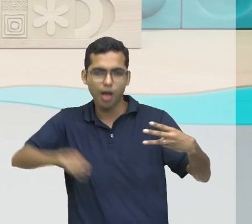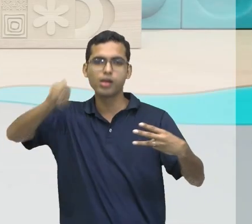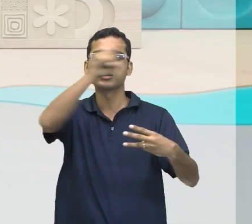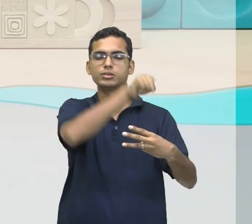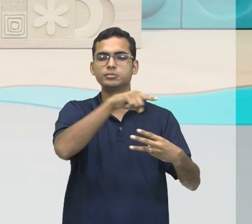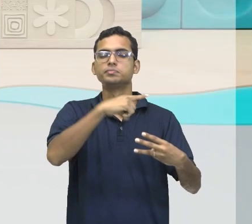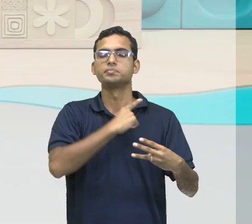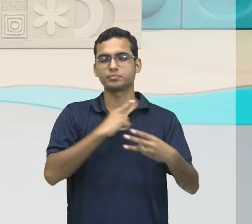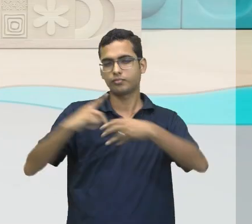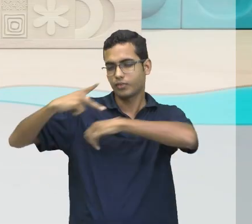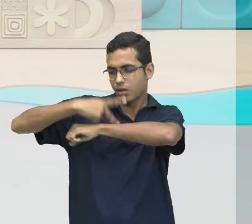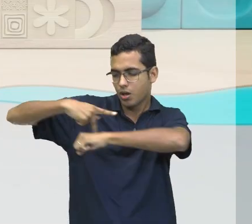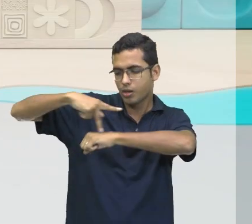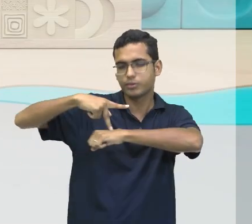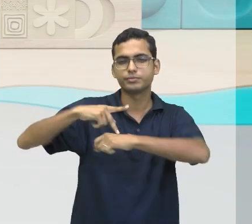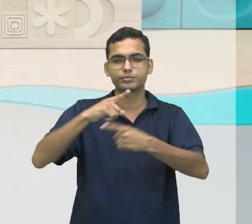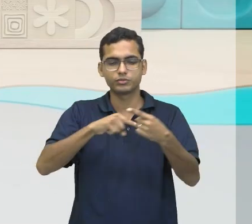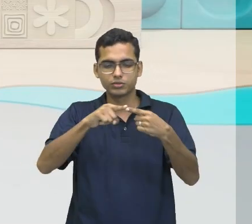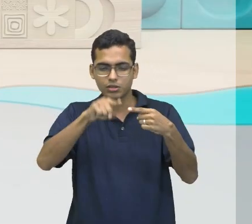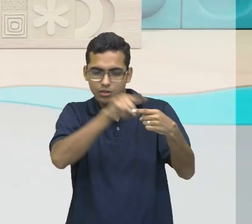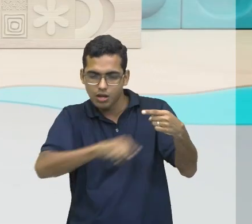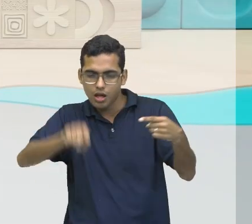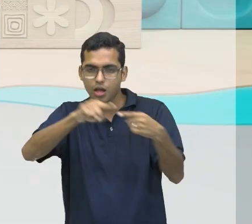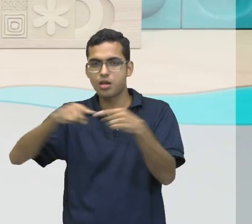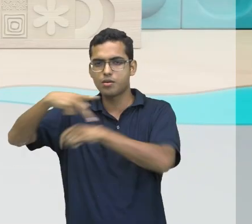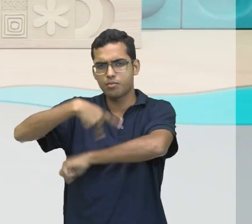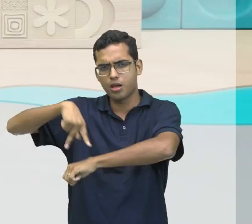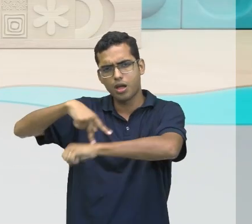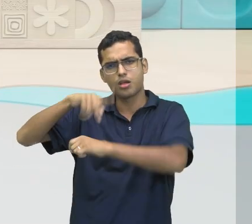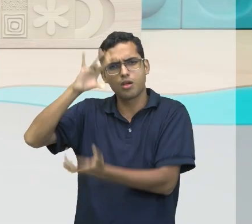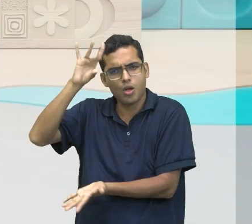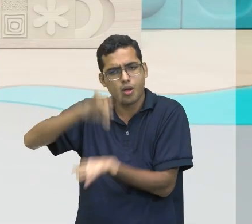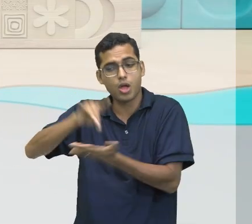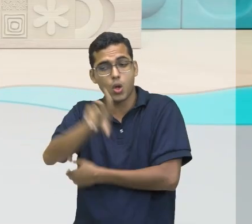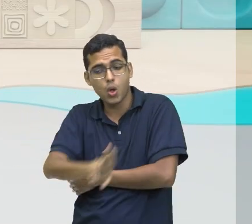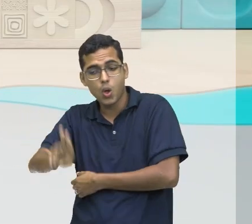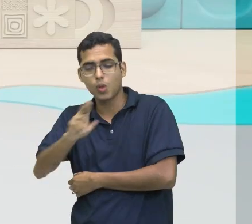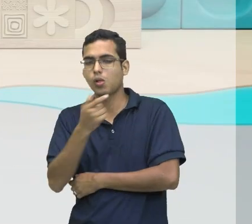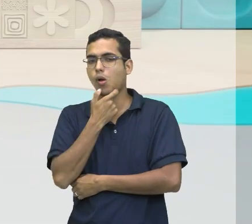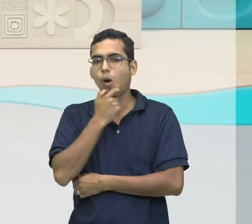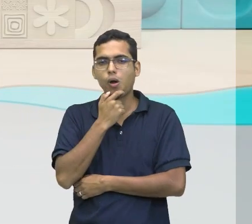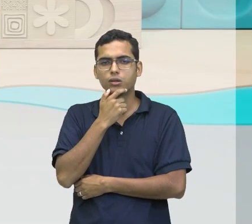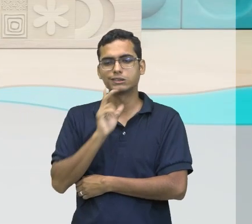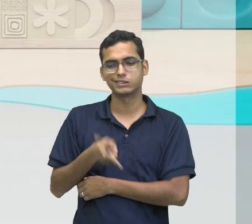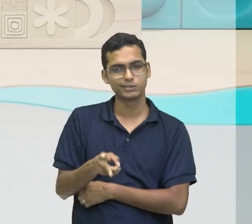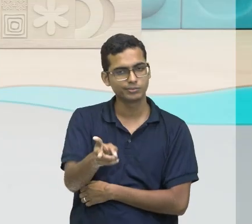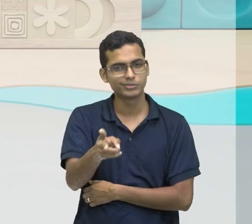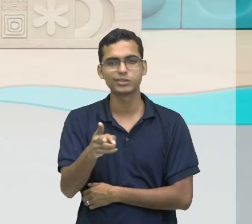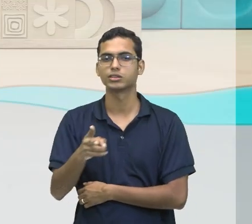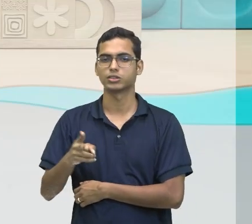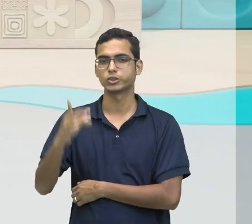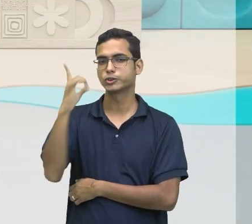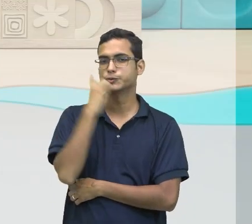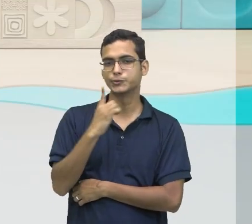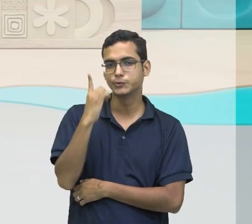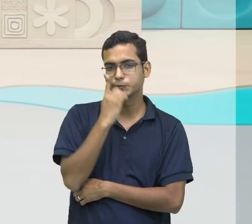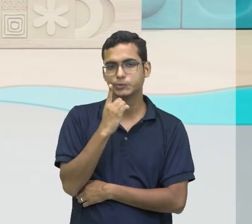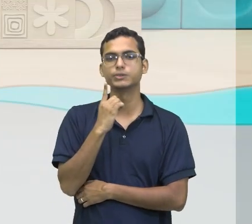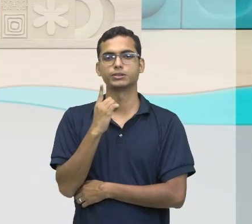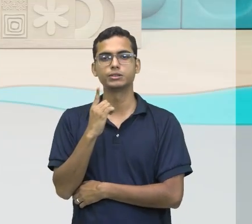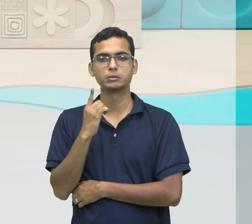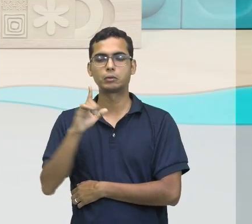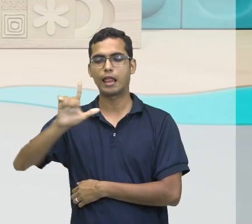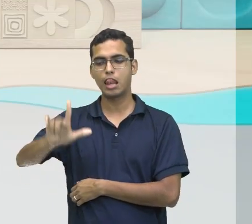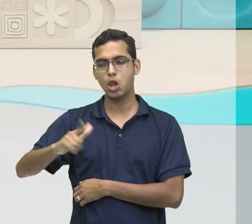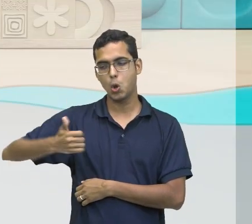língua inglesa mesmo, originalmente, né, Inglaterra, Estados Unidos, por exemplo. Aí nós temos Outer Circle, que é círculo